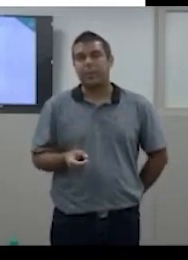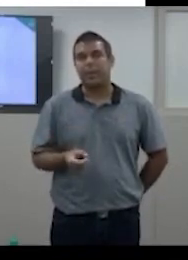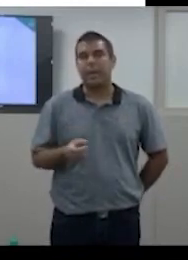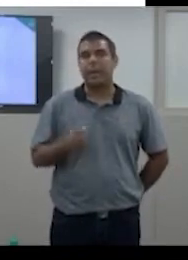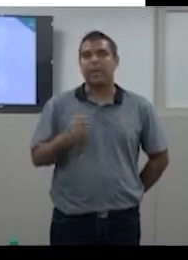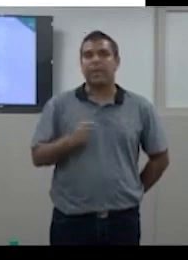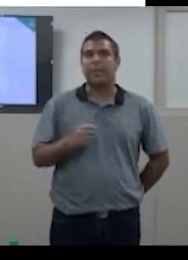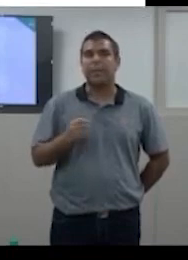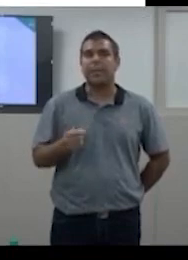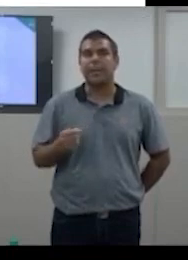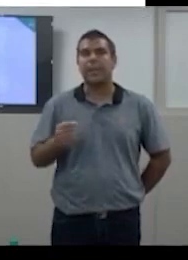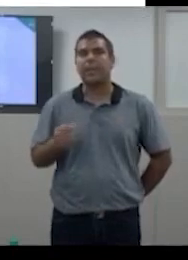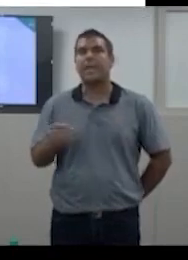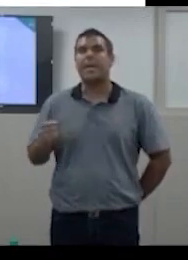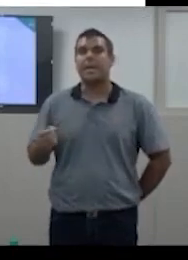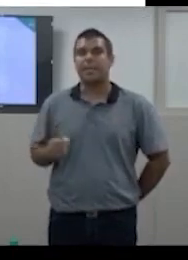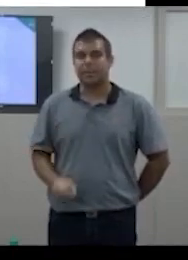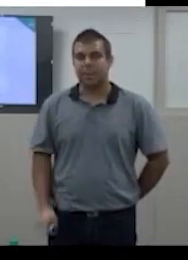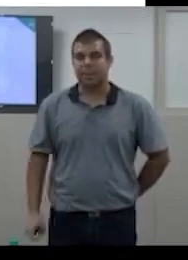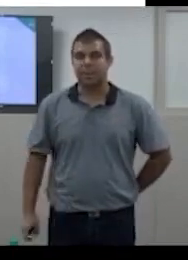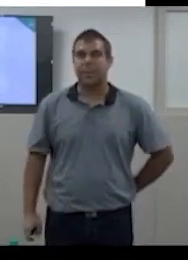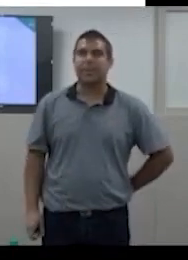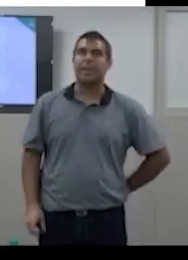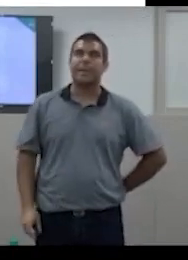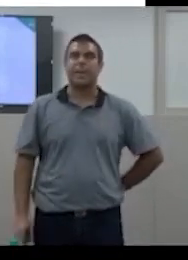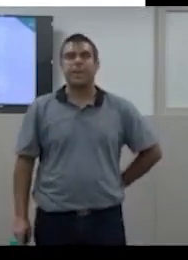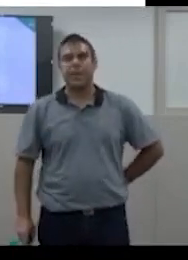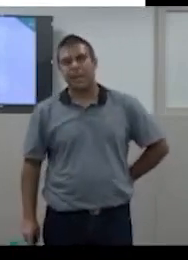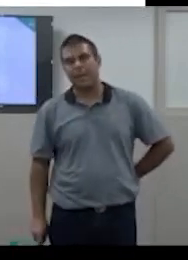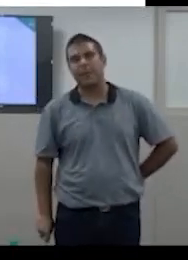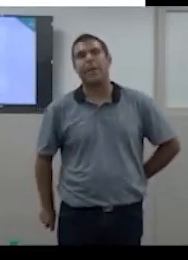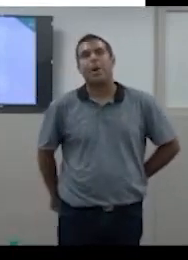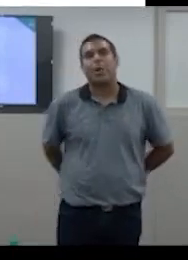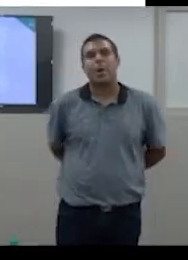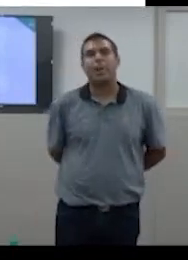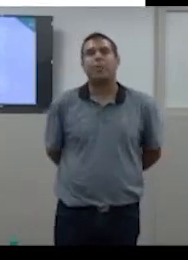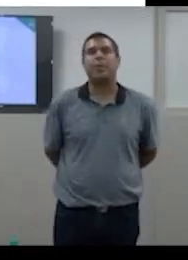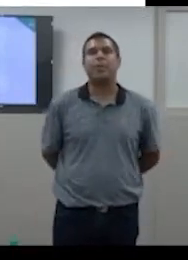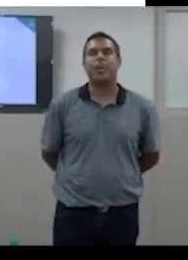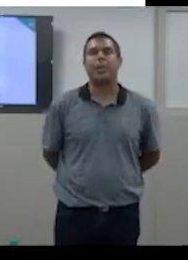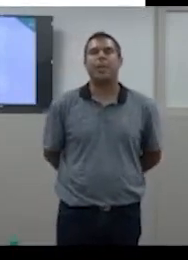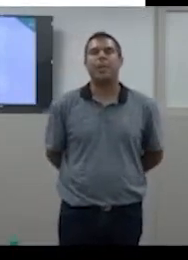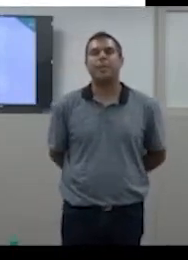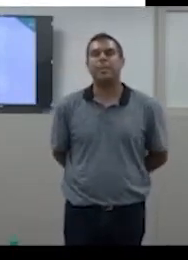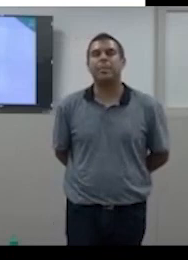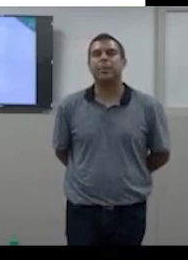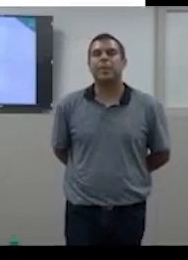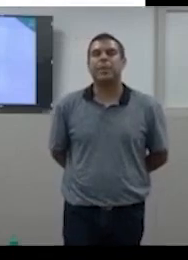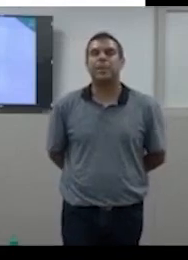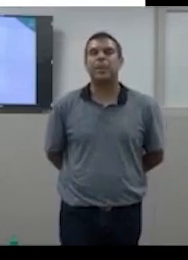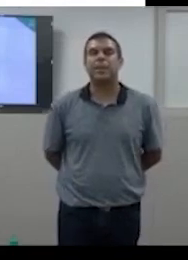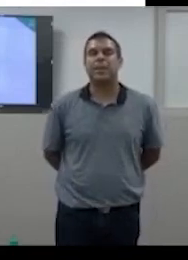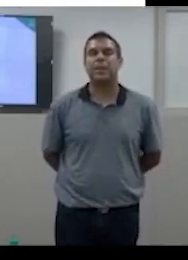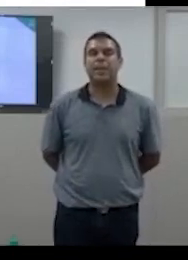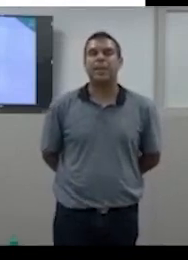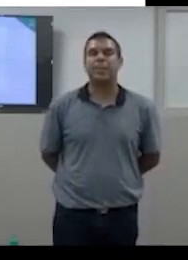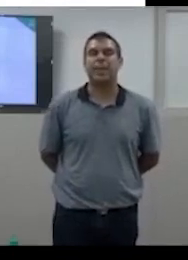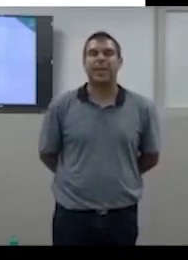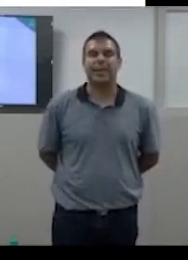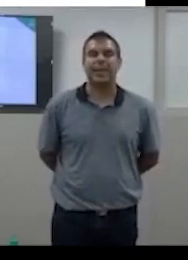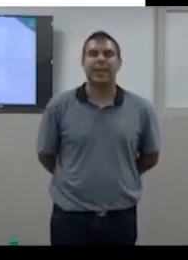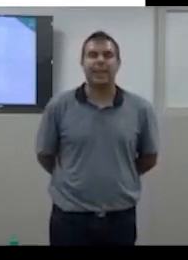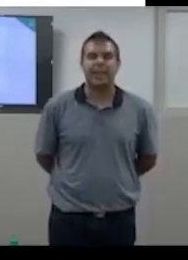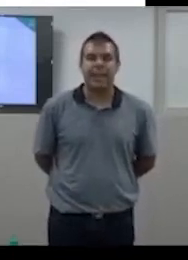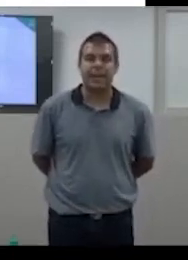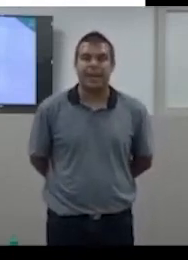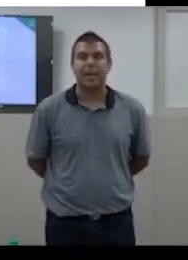mesma coisa acontece de C para D, a mesma coisa acontece ali de E para F. O que está acontecendo? Percebam que eu vou estar trabalhando ali com a ideia